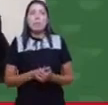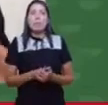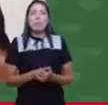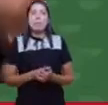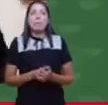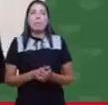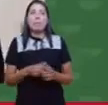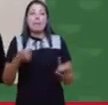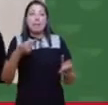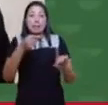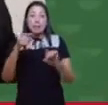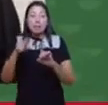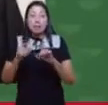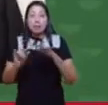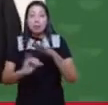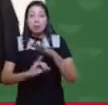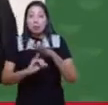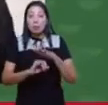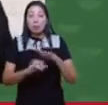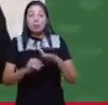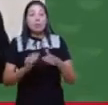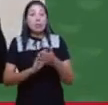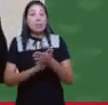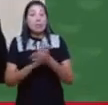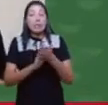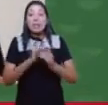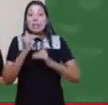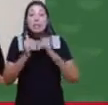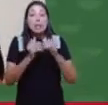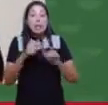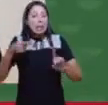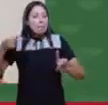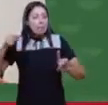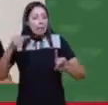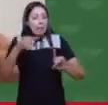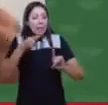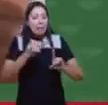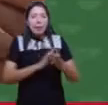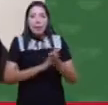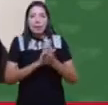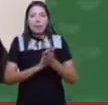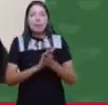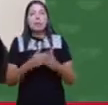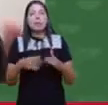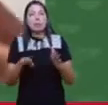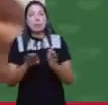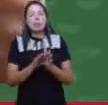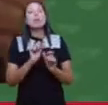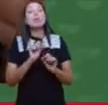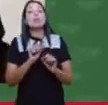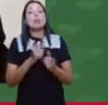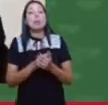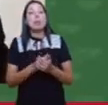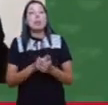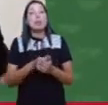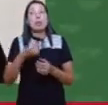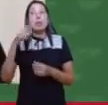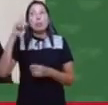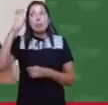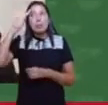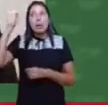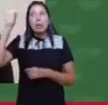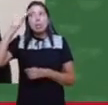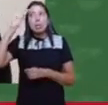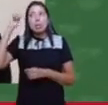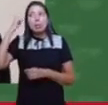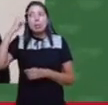saíram em defesa da instituição que ninguém atacou. Ninguém atacou. E aí vem com uma nota, imaginando